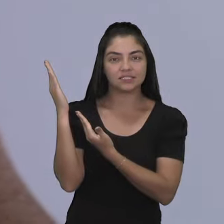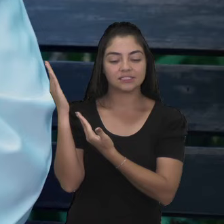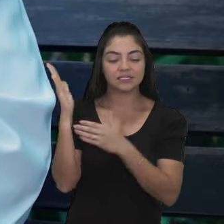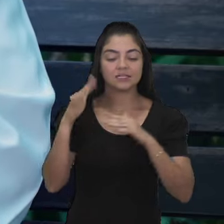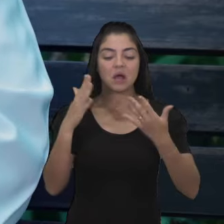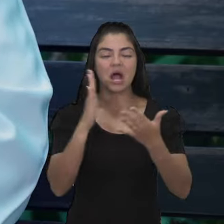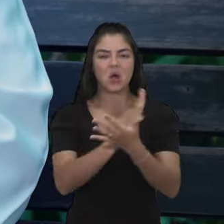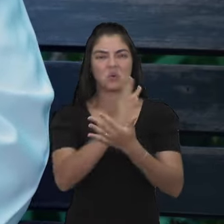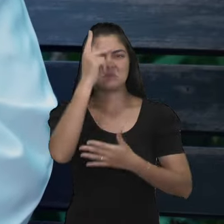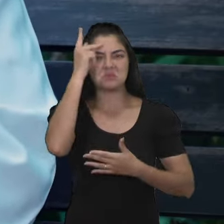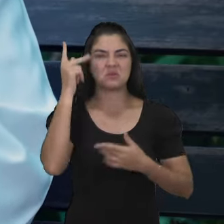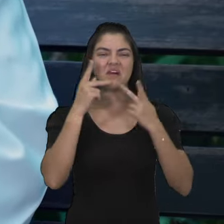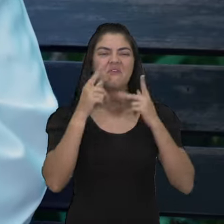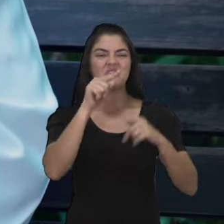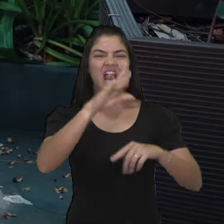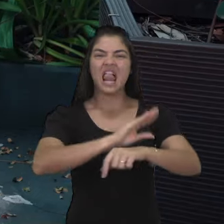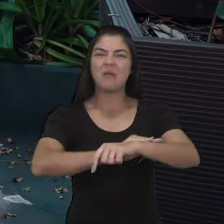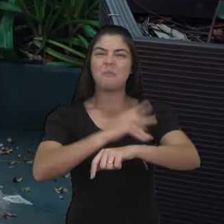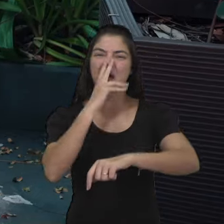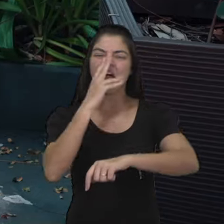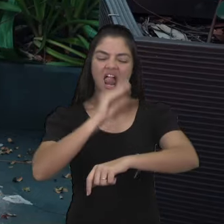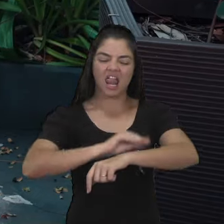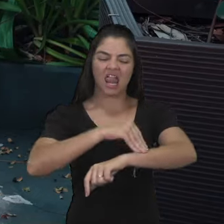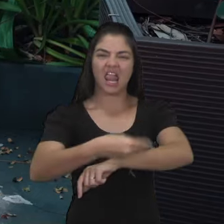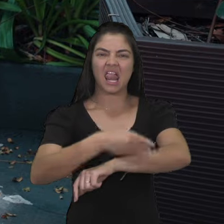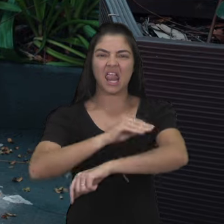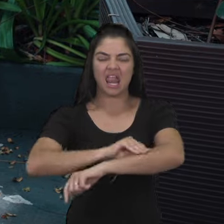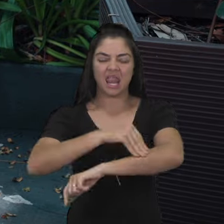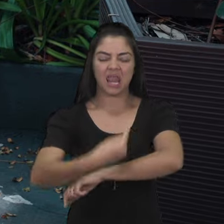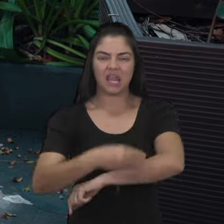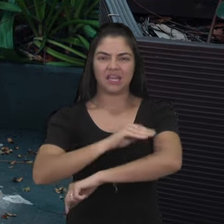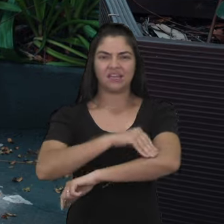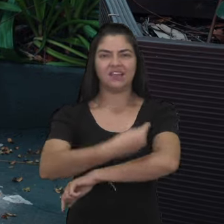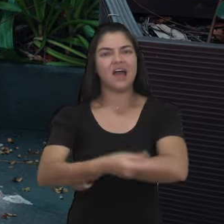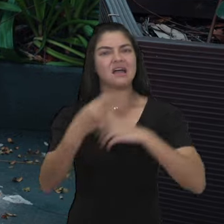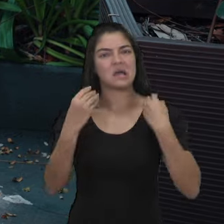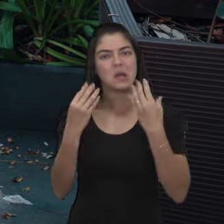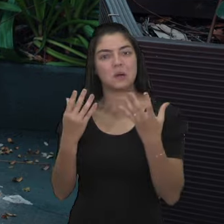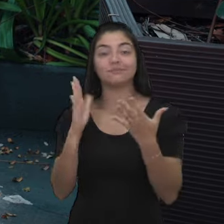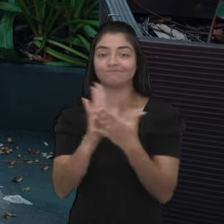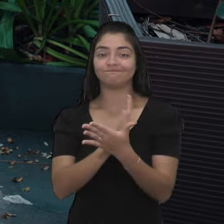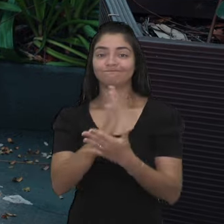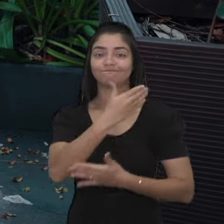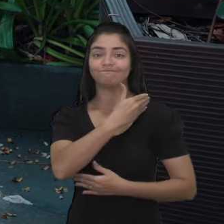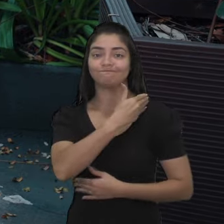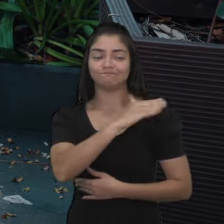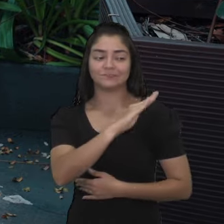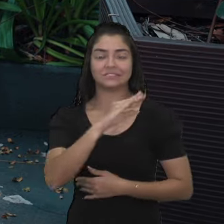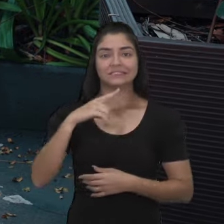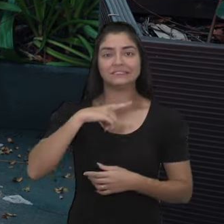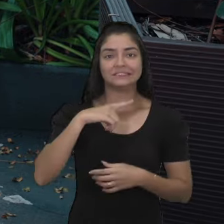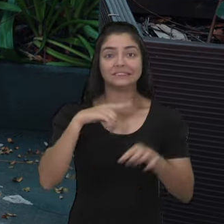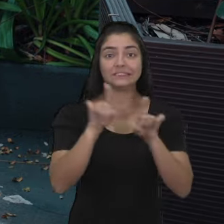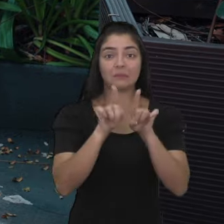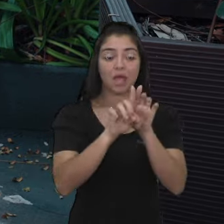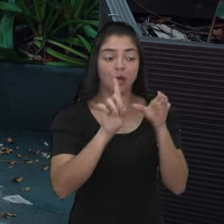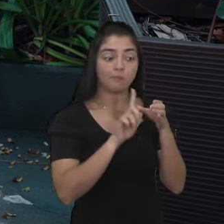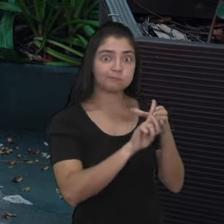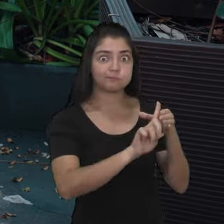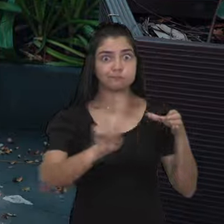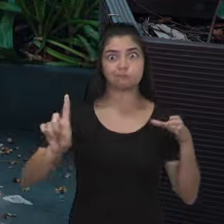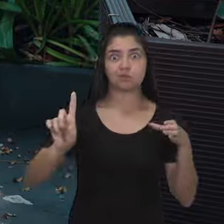hanseníase, era taxado de leproso. Era comum esses pacientes portadores de hanseníase serem totalmente